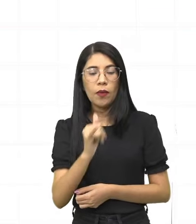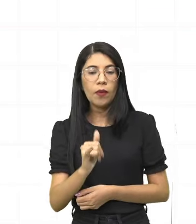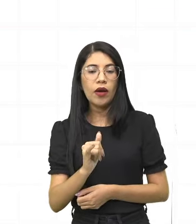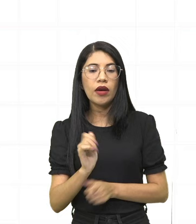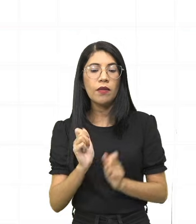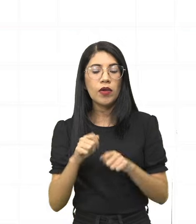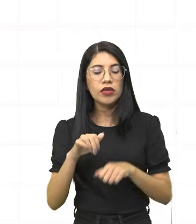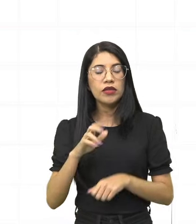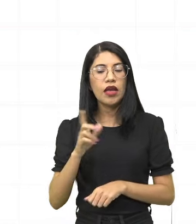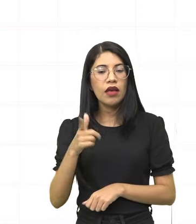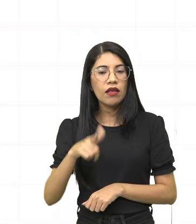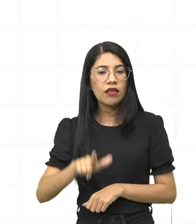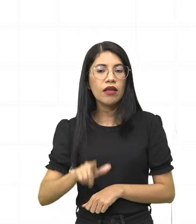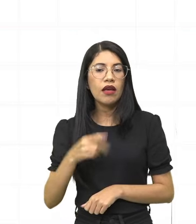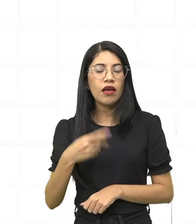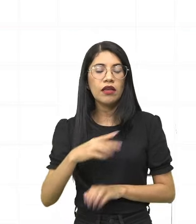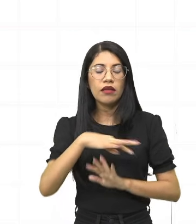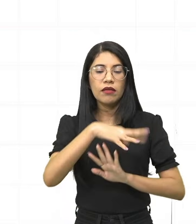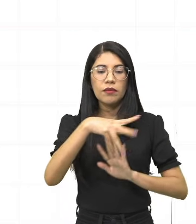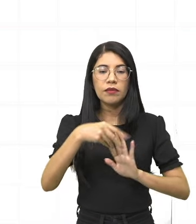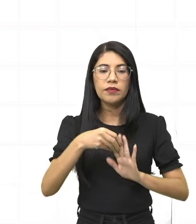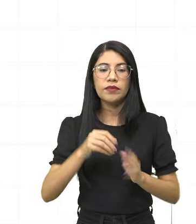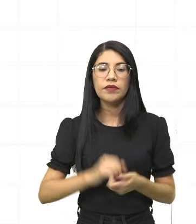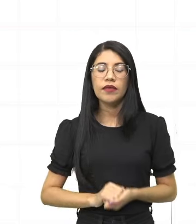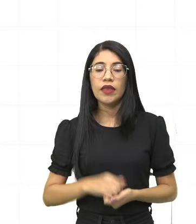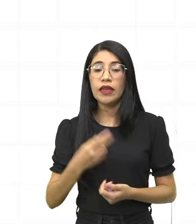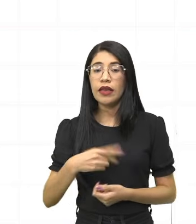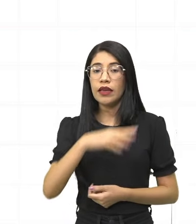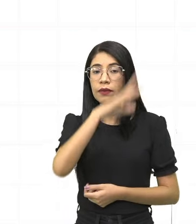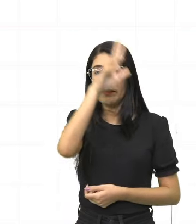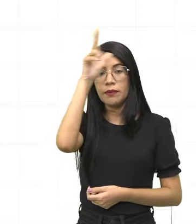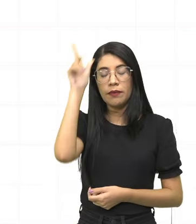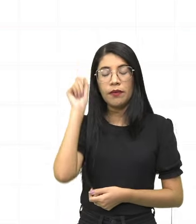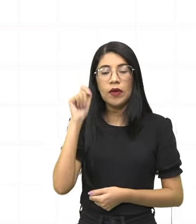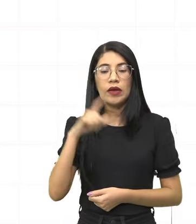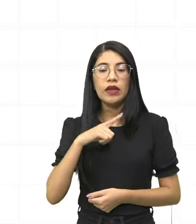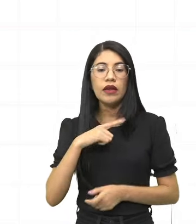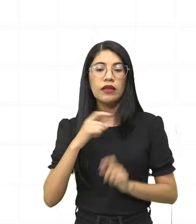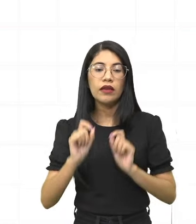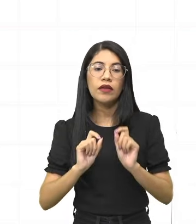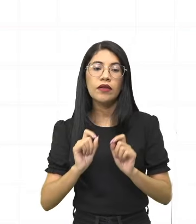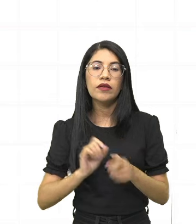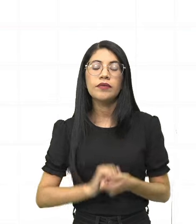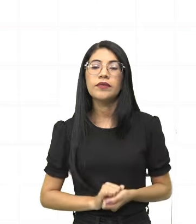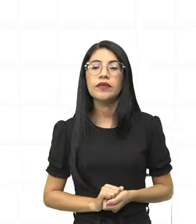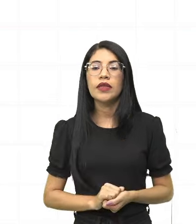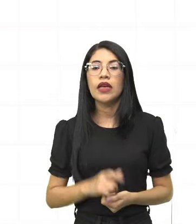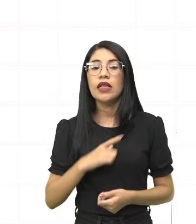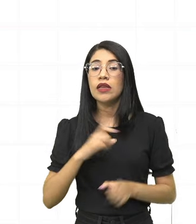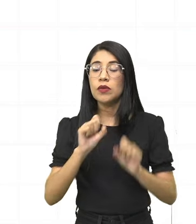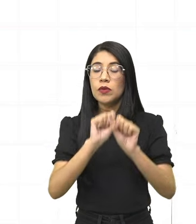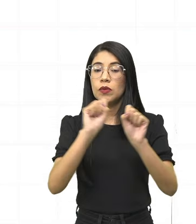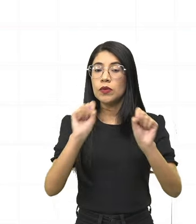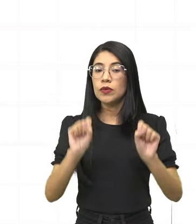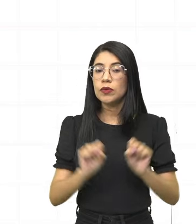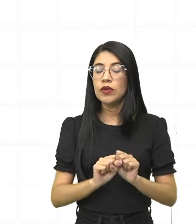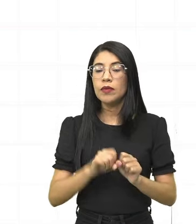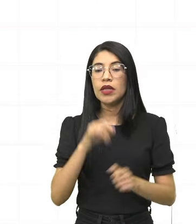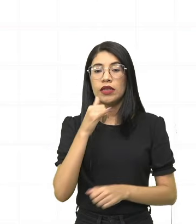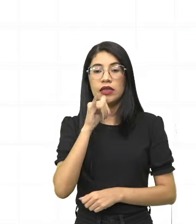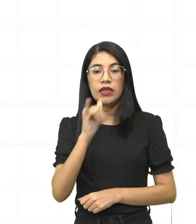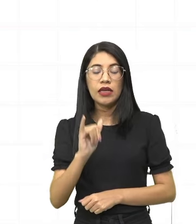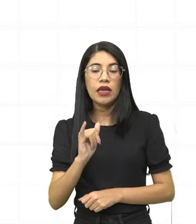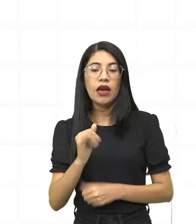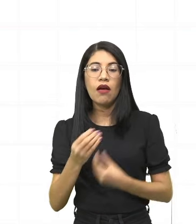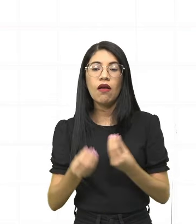renováveis na Amazônia. No estado do Amazonas, nós temos aí que possui um sistema de geração de energia